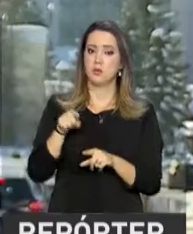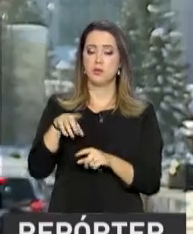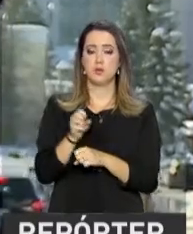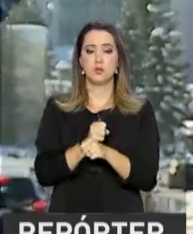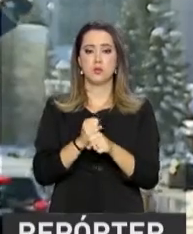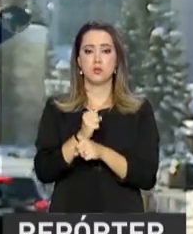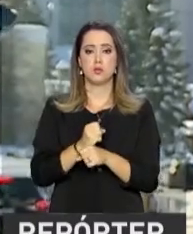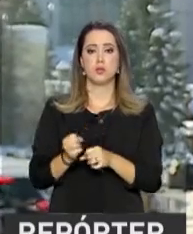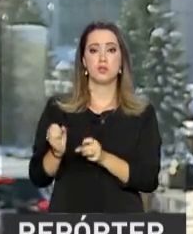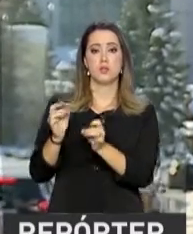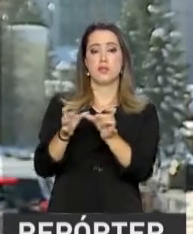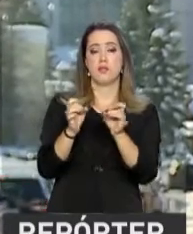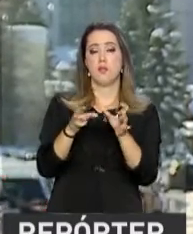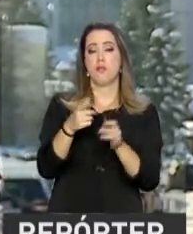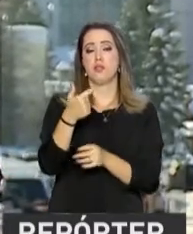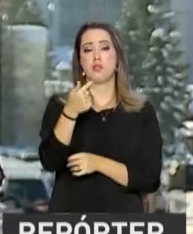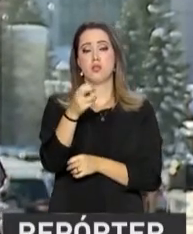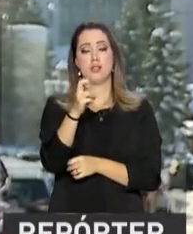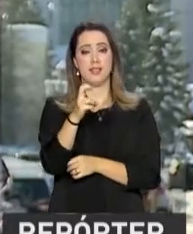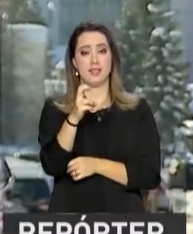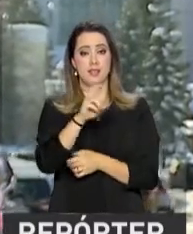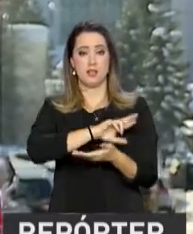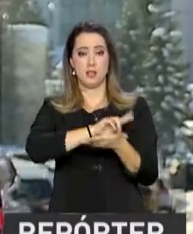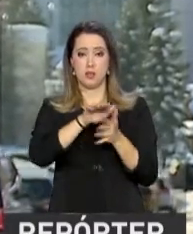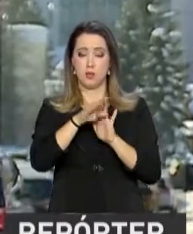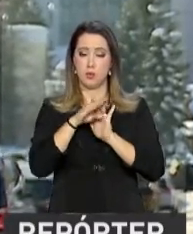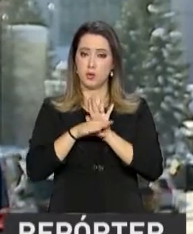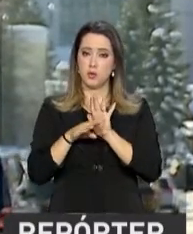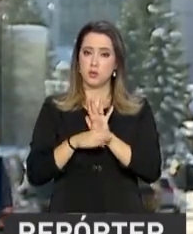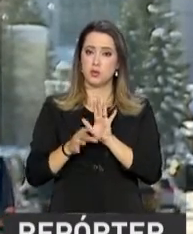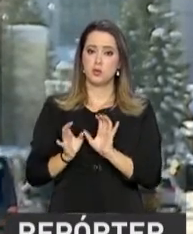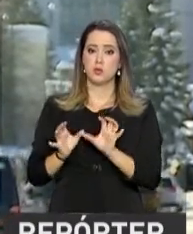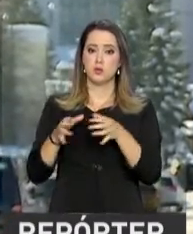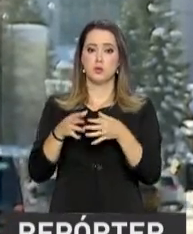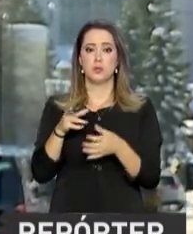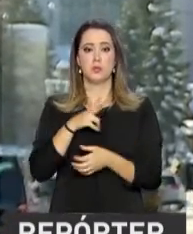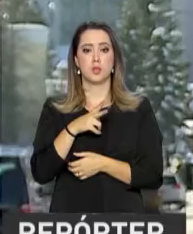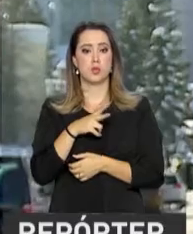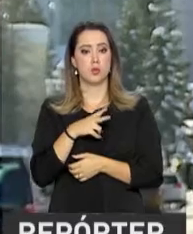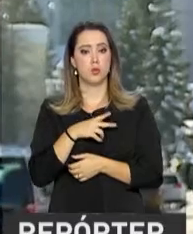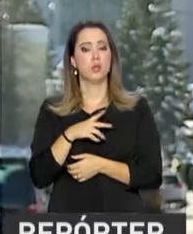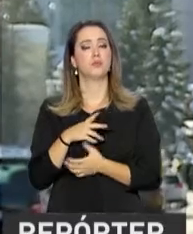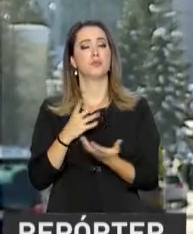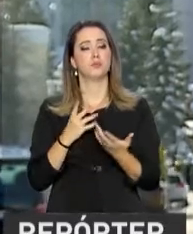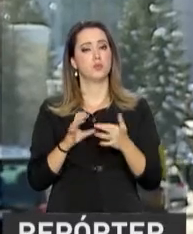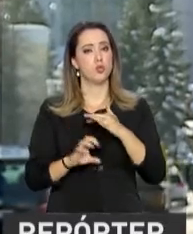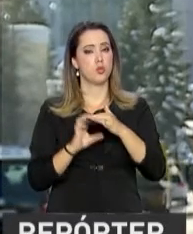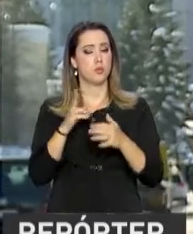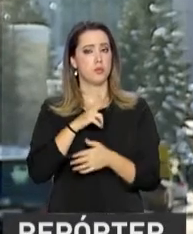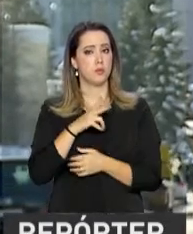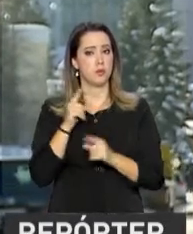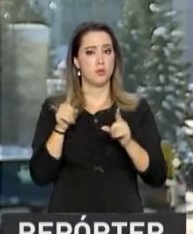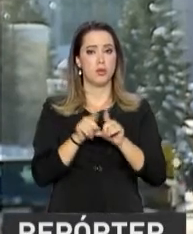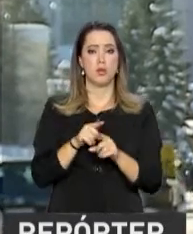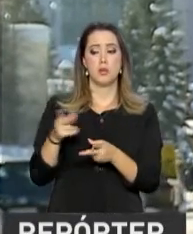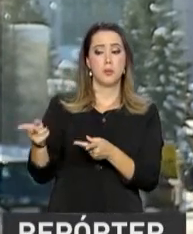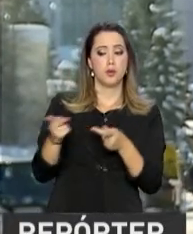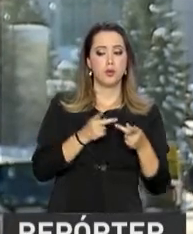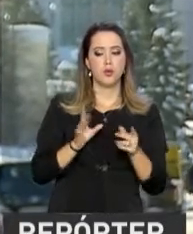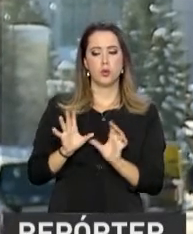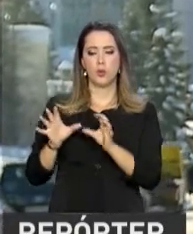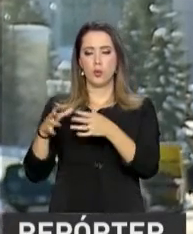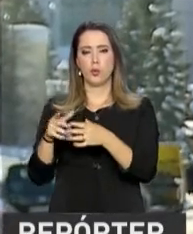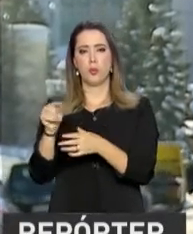serão concedidos 75 projetos da iniciativa privada em várias áreas o presidente convidou o público internacional